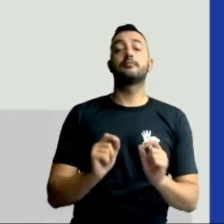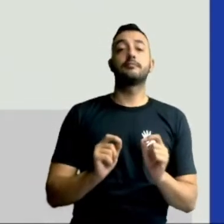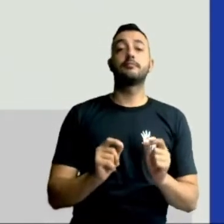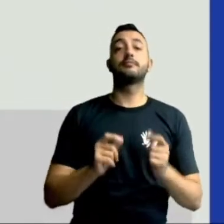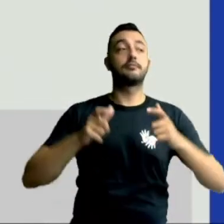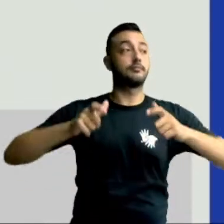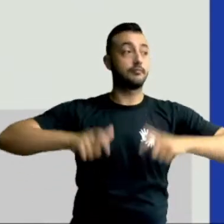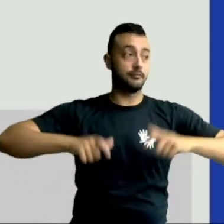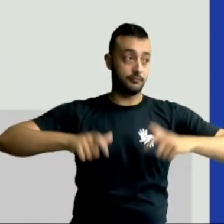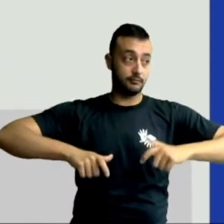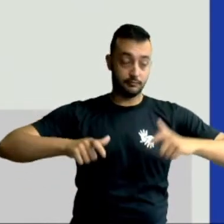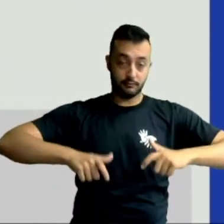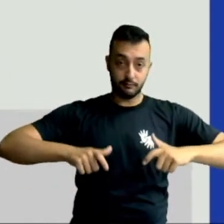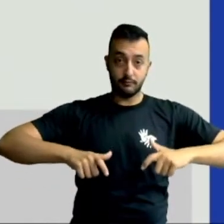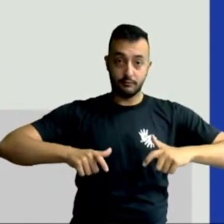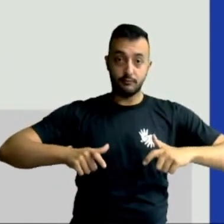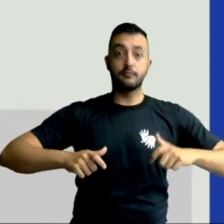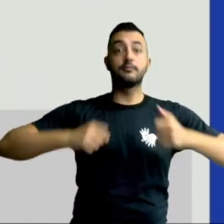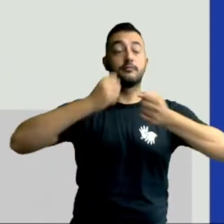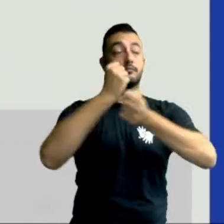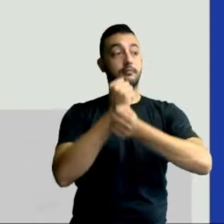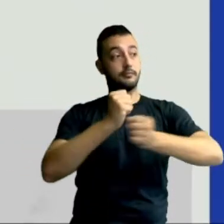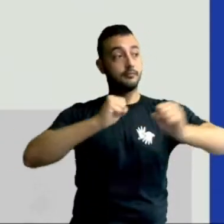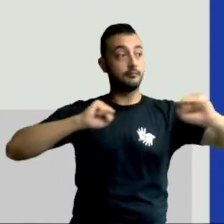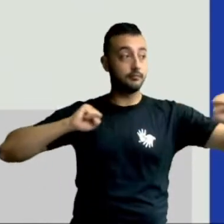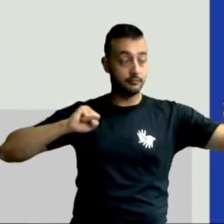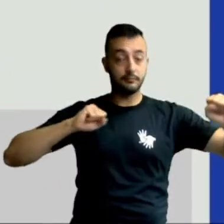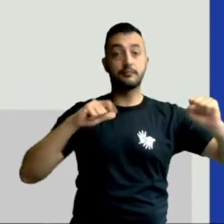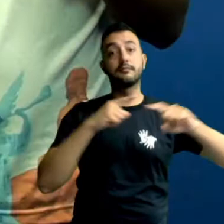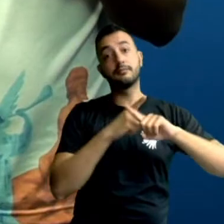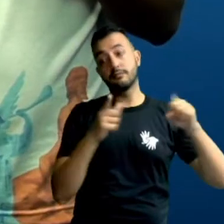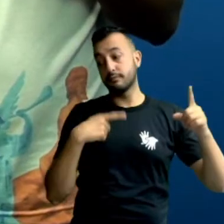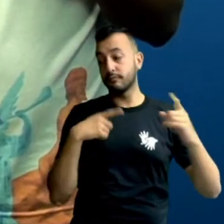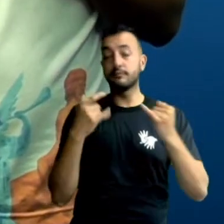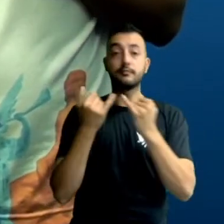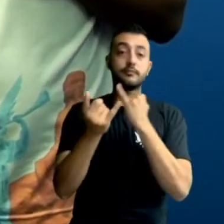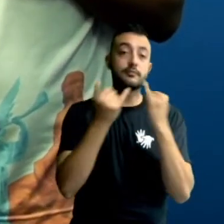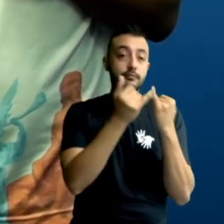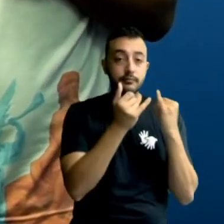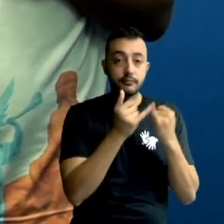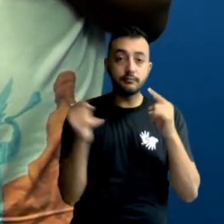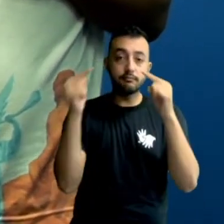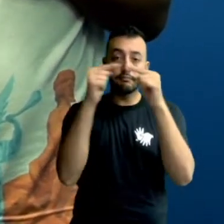um local, uma localidade muito grande, mas que possui semelhanças